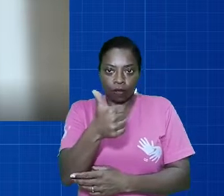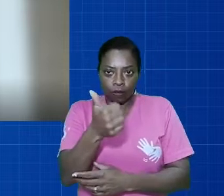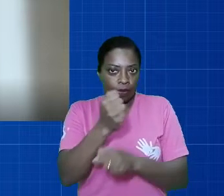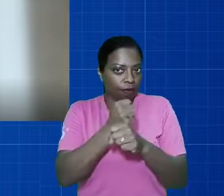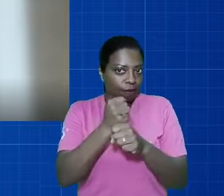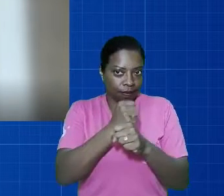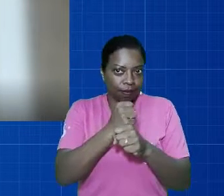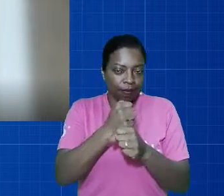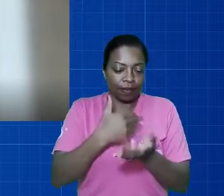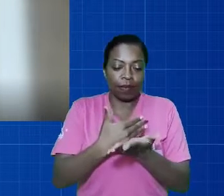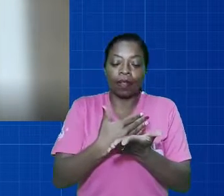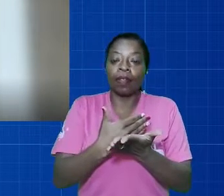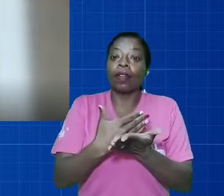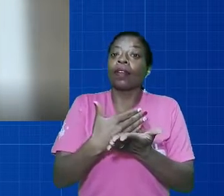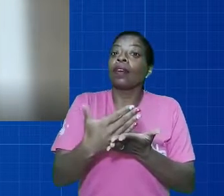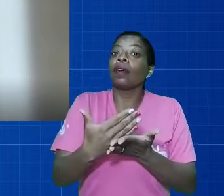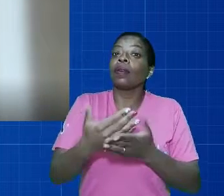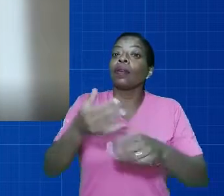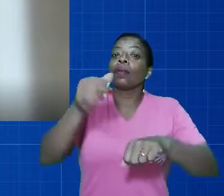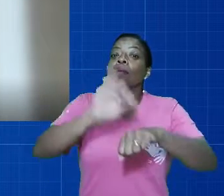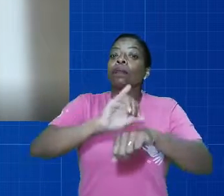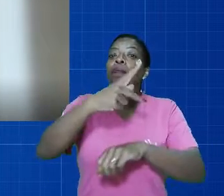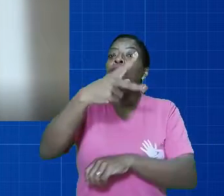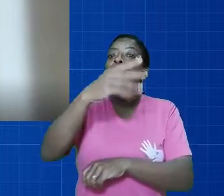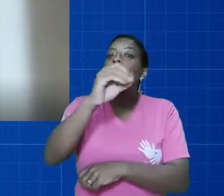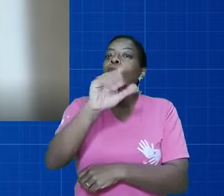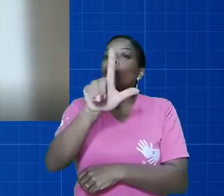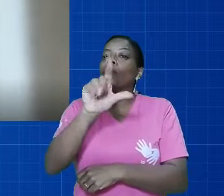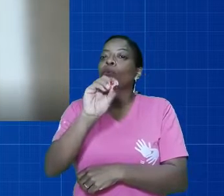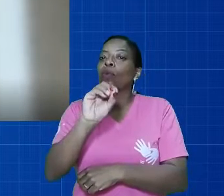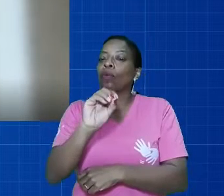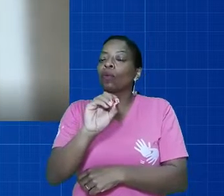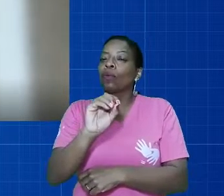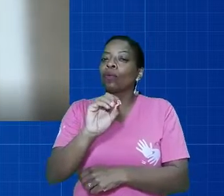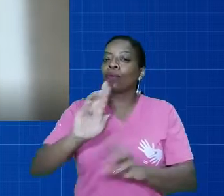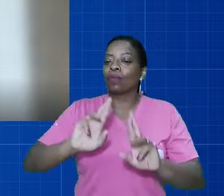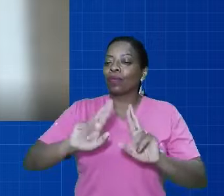2021 começou então com polos diferenciados